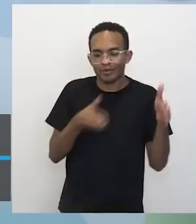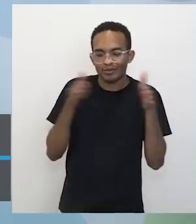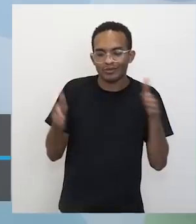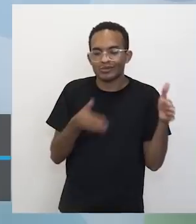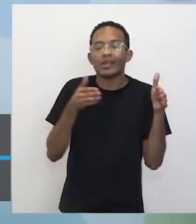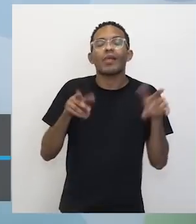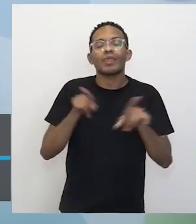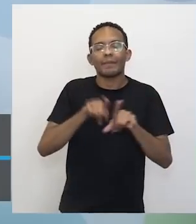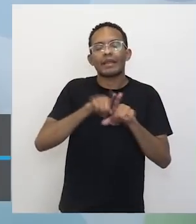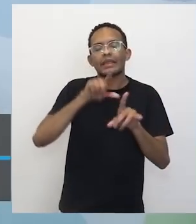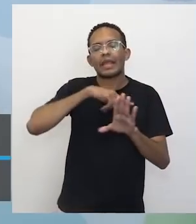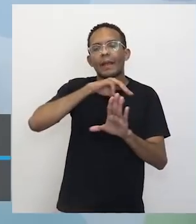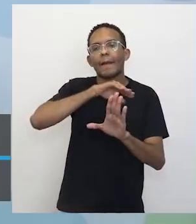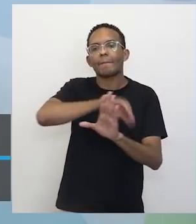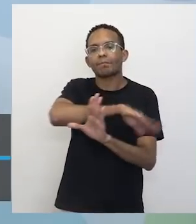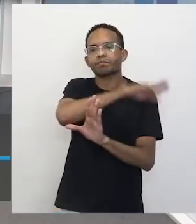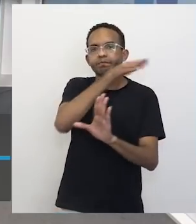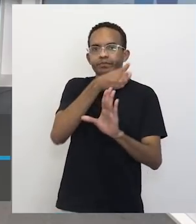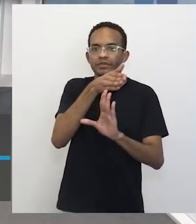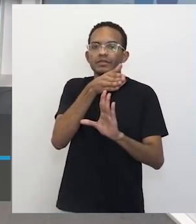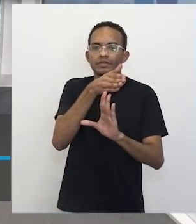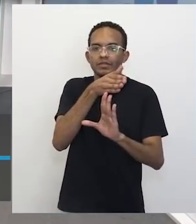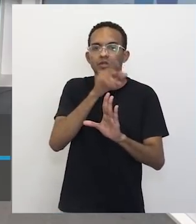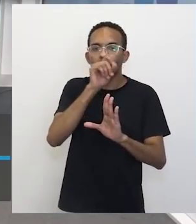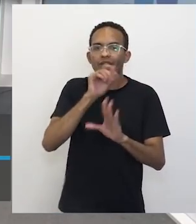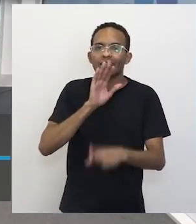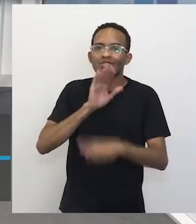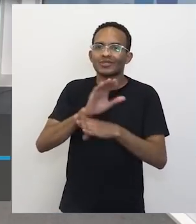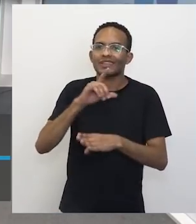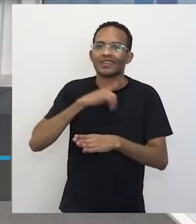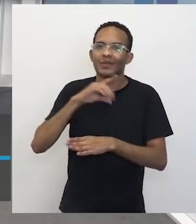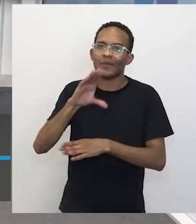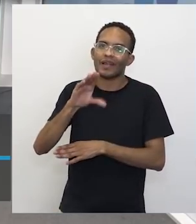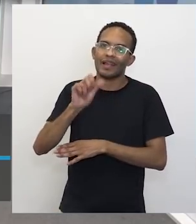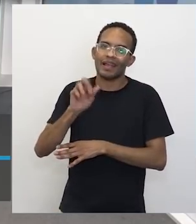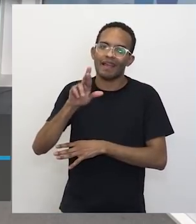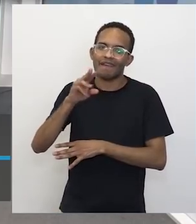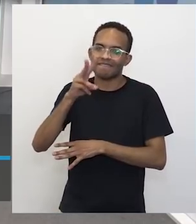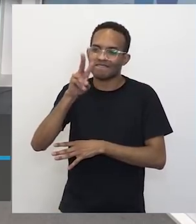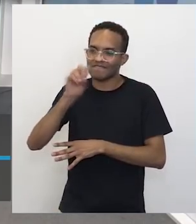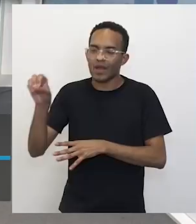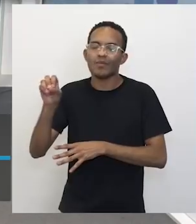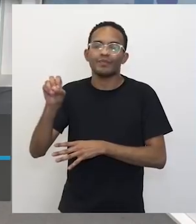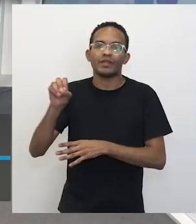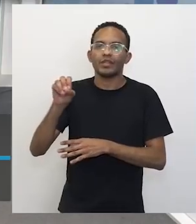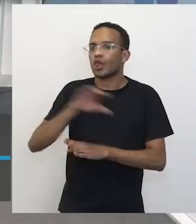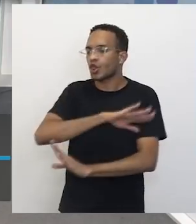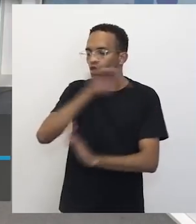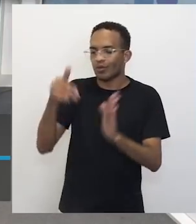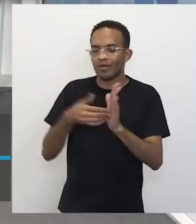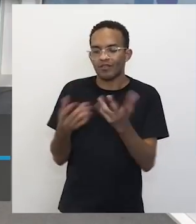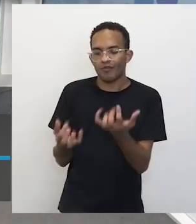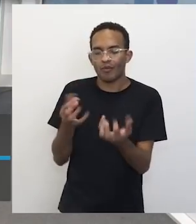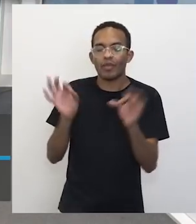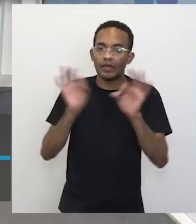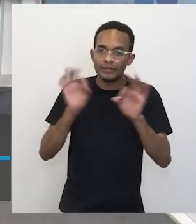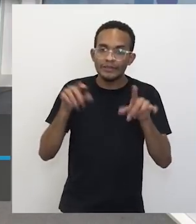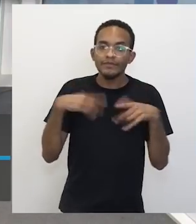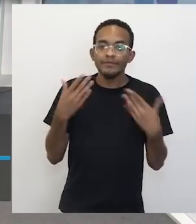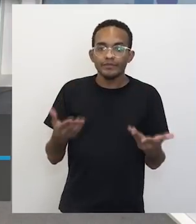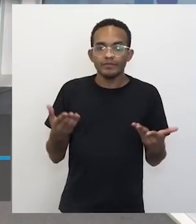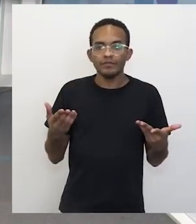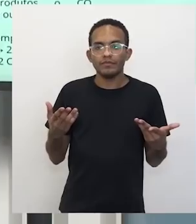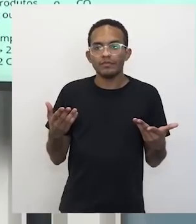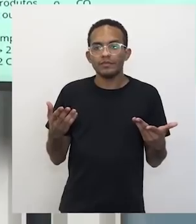queima incompleta. Incompleta. Beleza. Que gera o carvão. O carvão, que ainda não foi queimado completamente. Exatamente. Então, agora ficou fácil. Aqui,